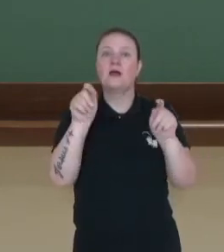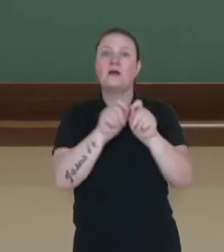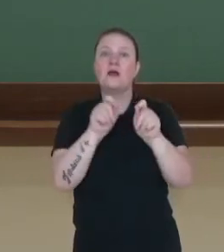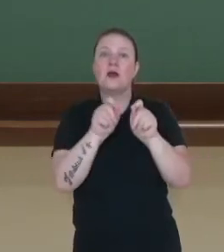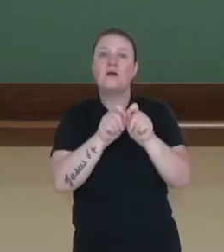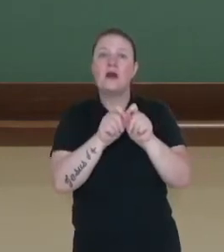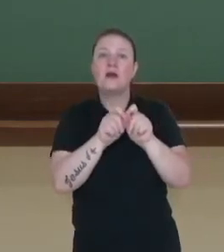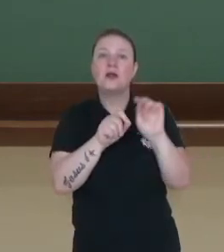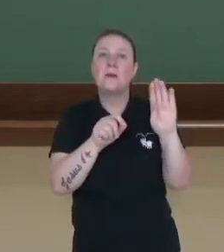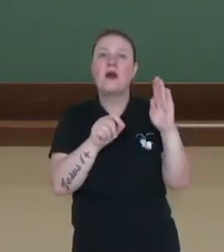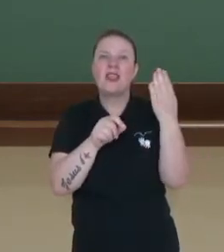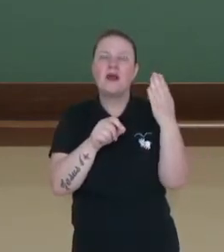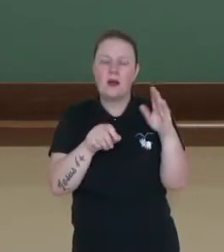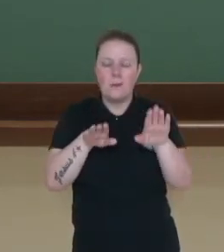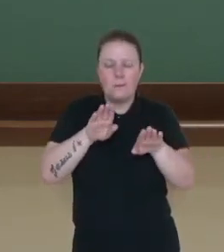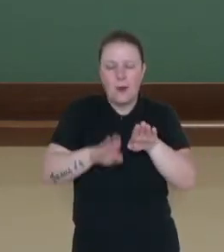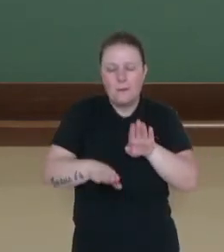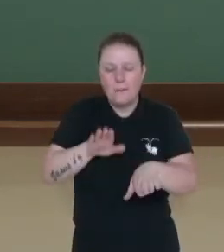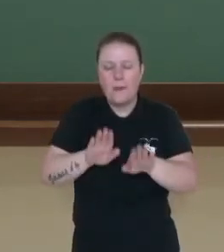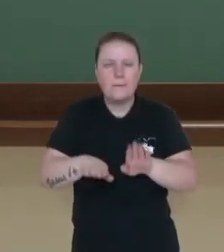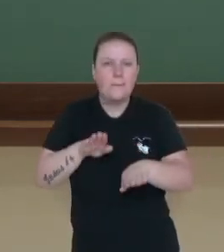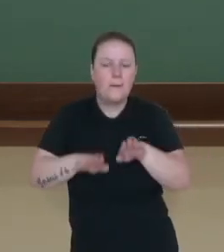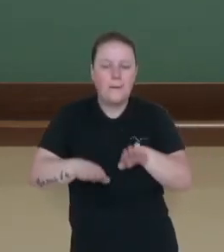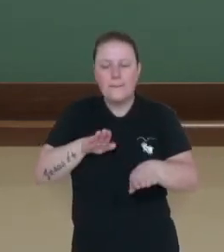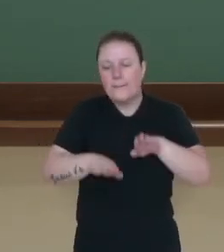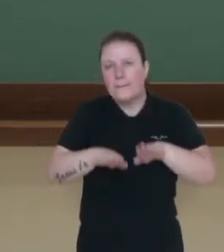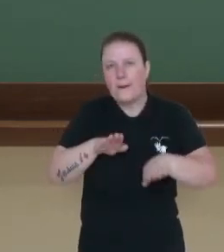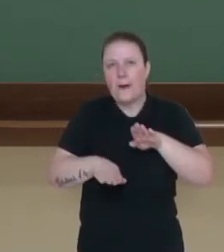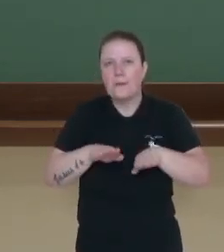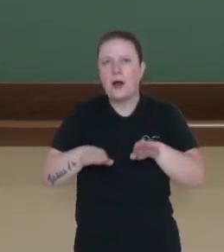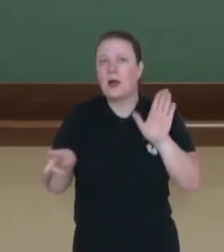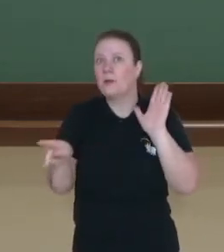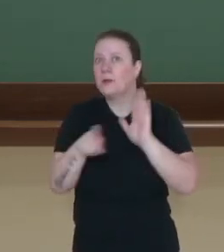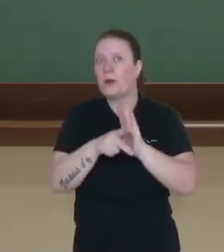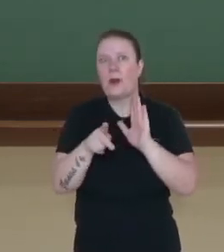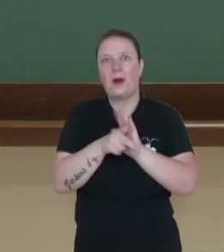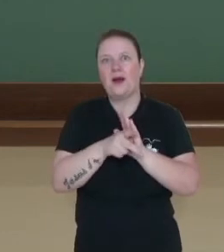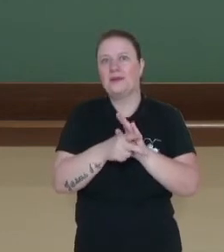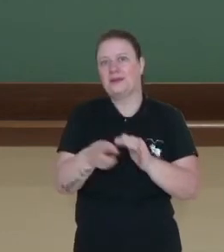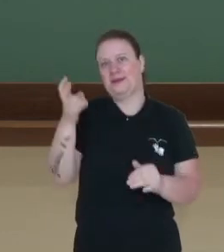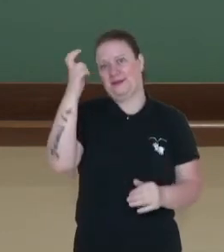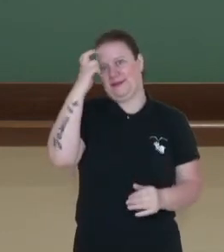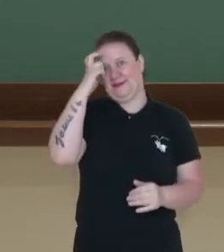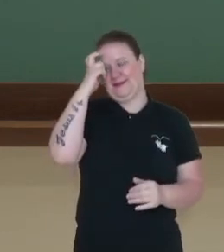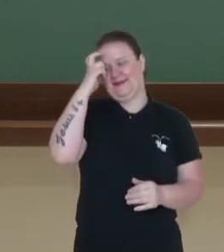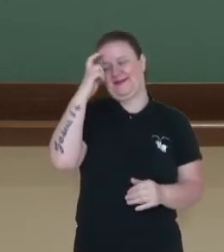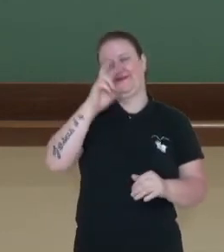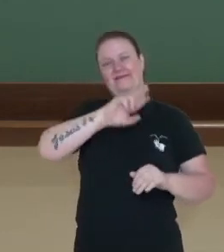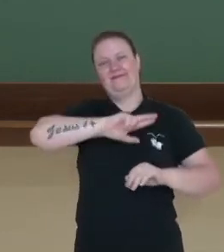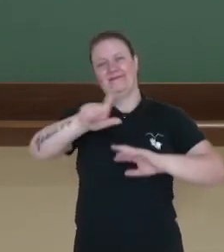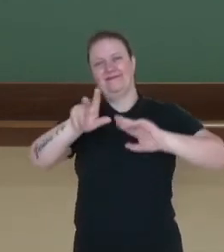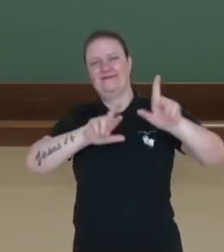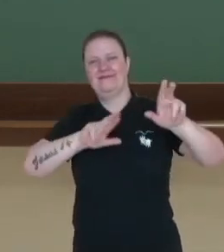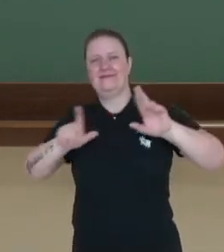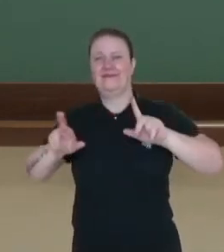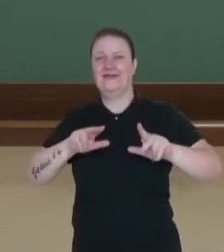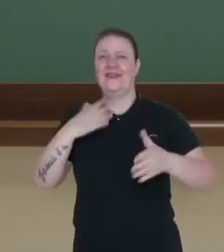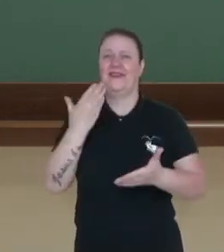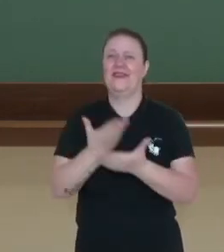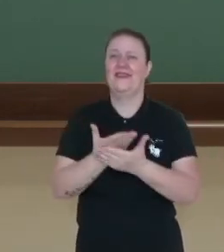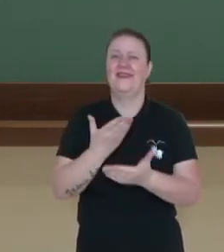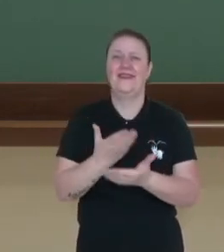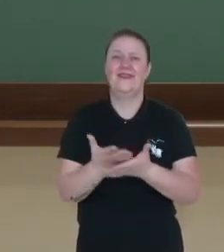uma sonoridade típica do fandango, né? Então nós temos aí essa diversidade, essa aula que nós